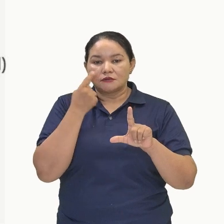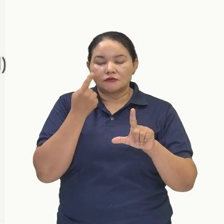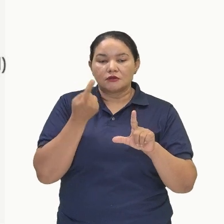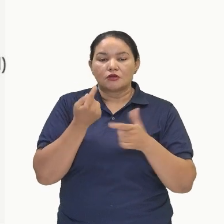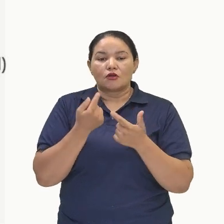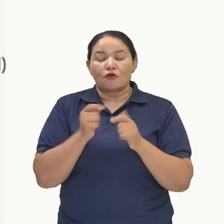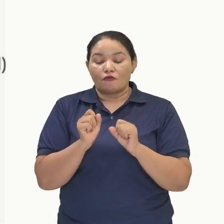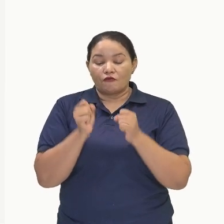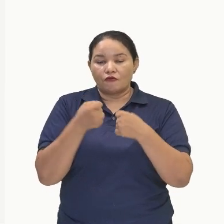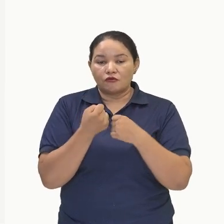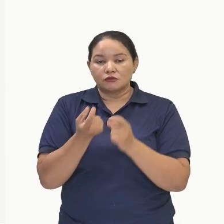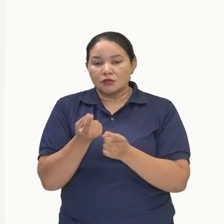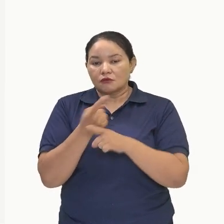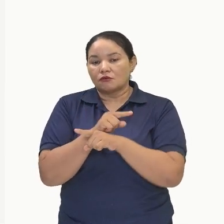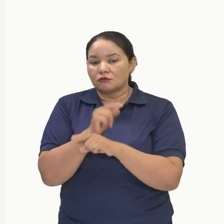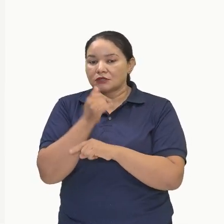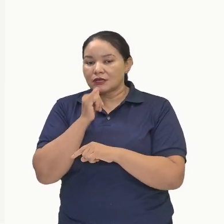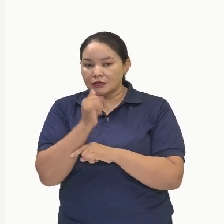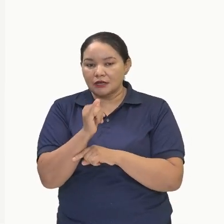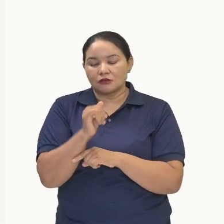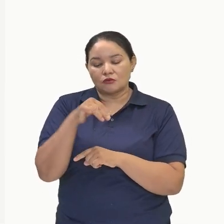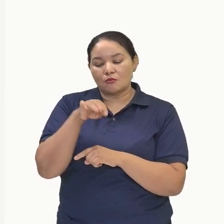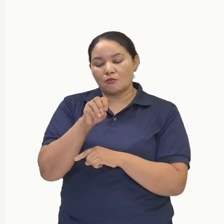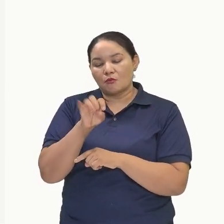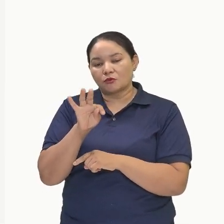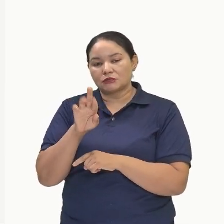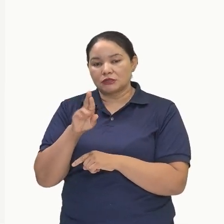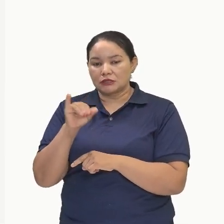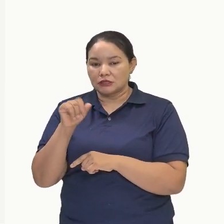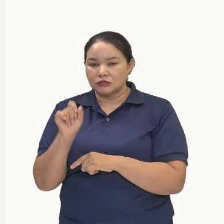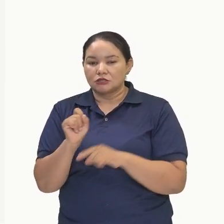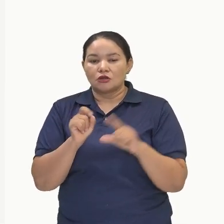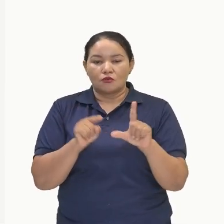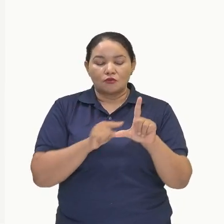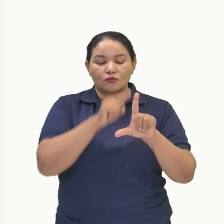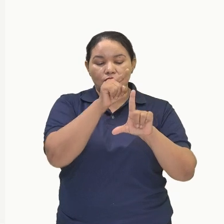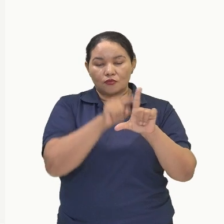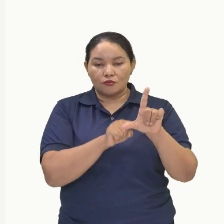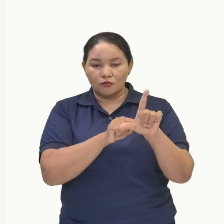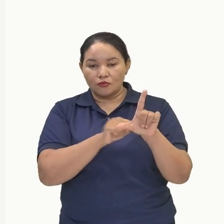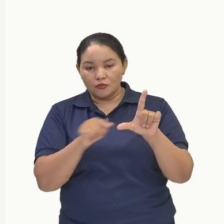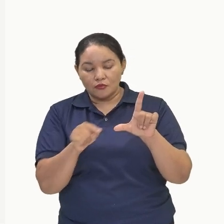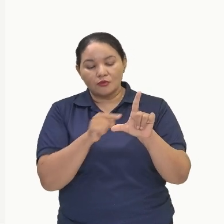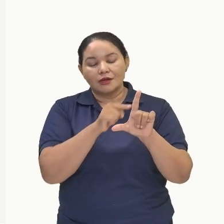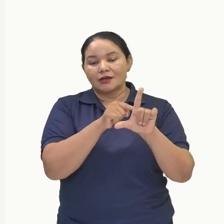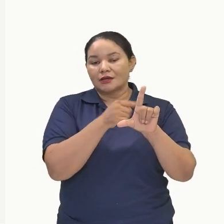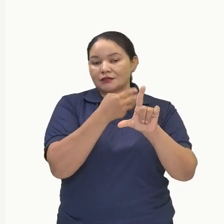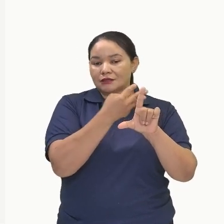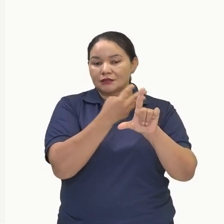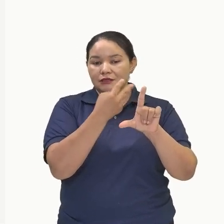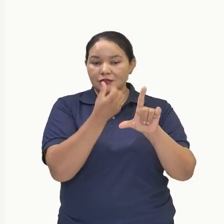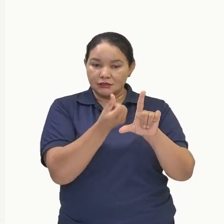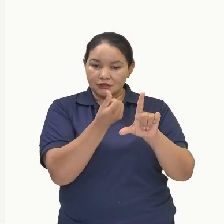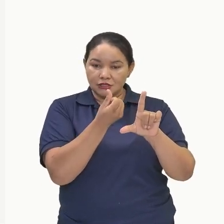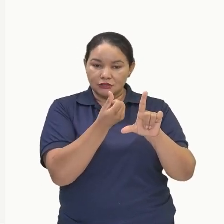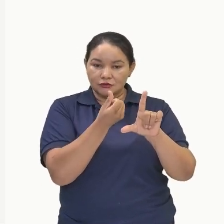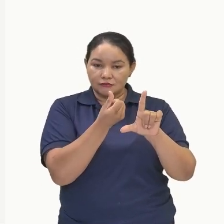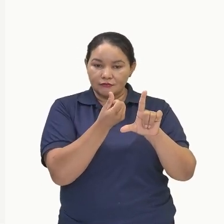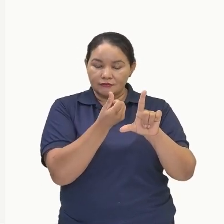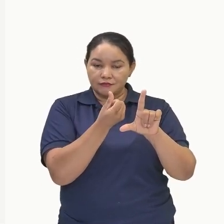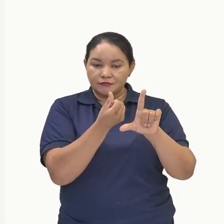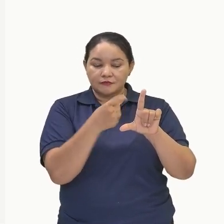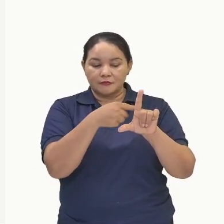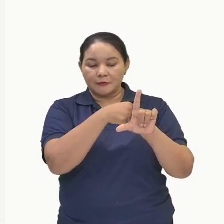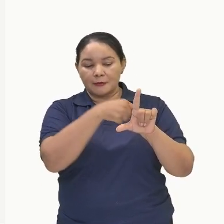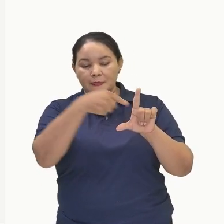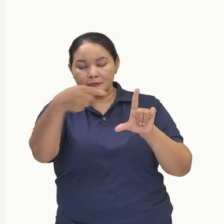pessoal, ela já vem de grátis aqui no gráfico. É esse ponto aqui, ó, em que o gráfico toca o eixo